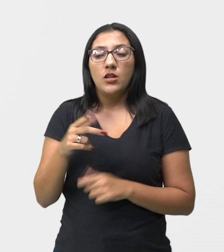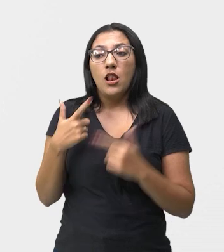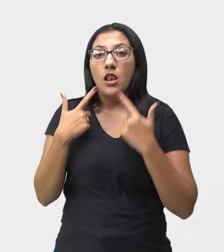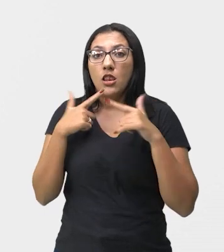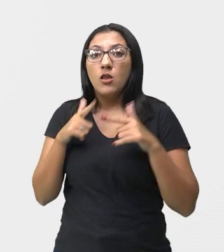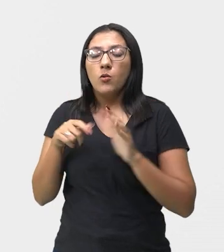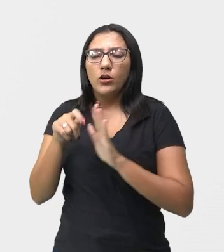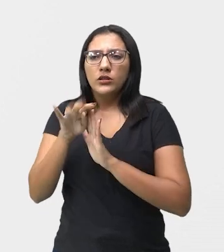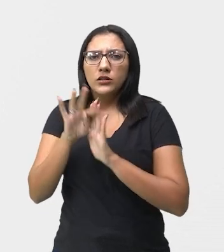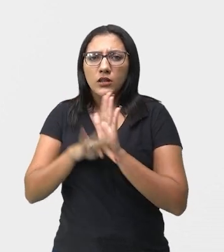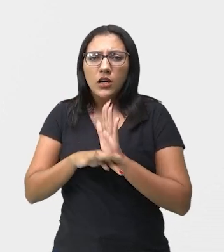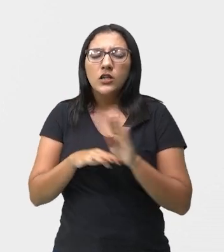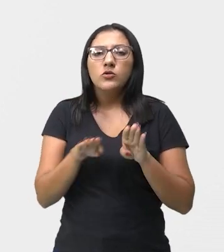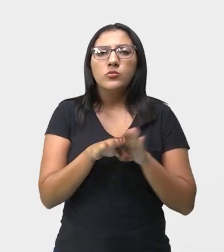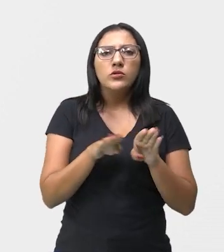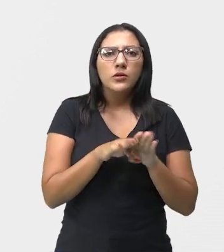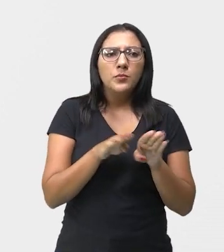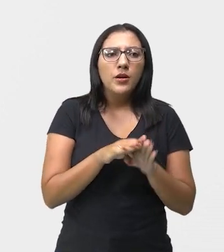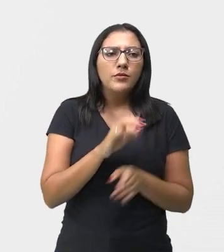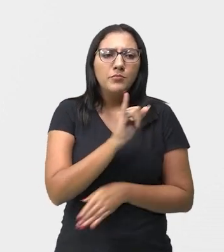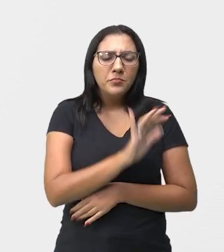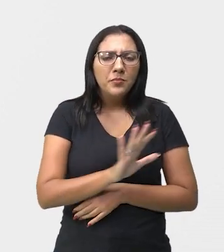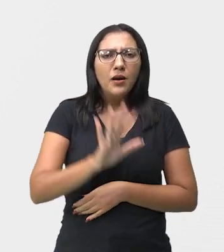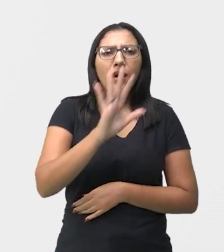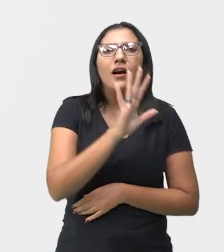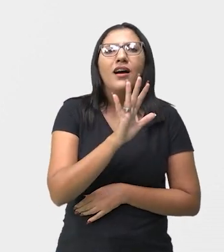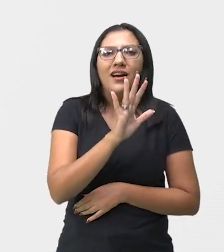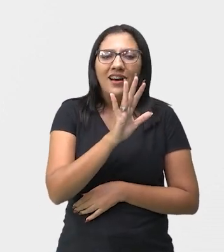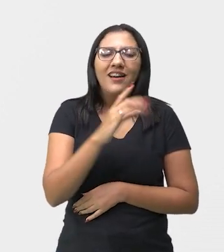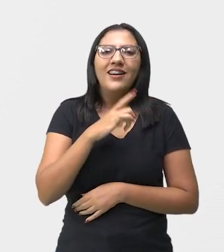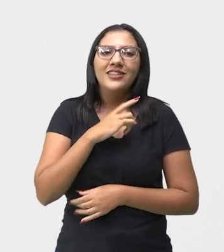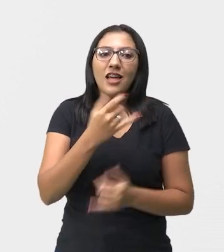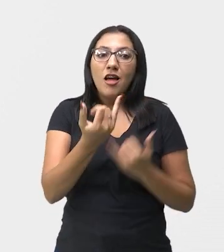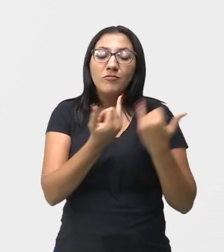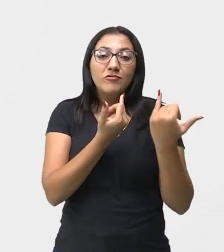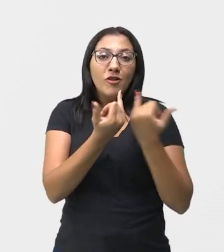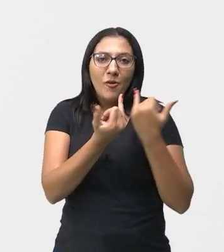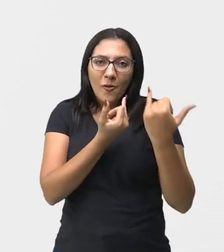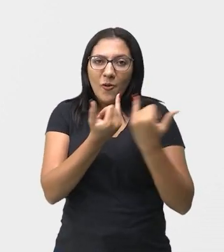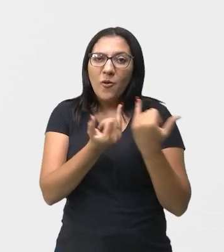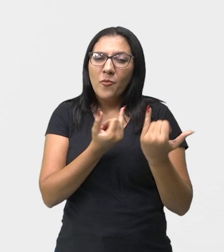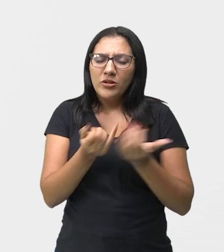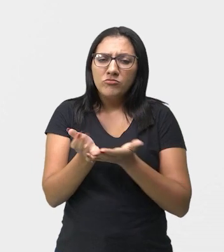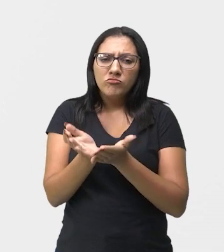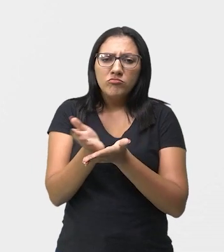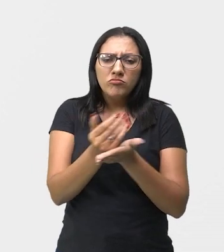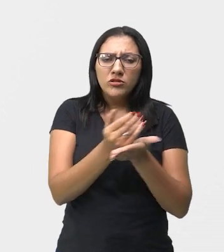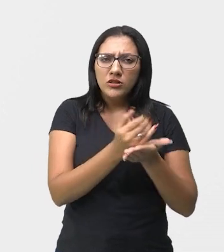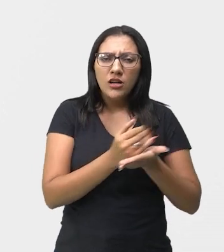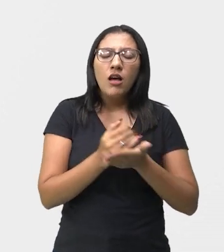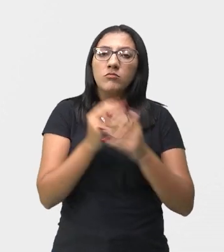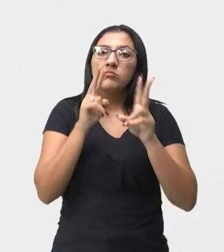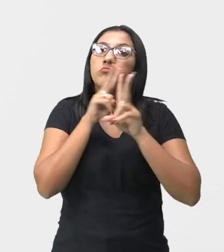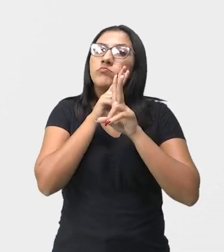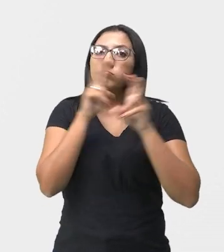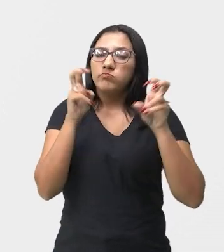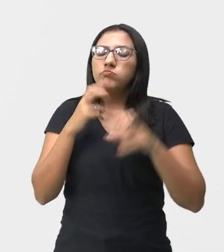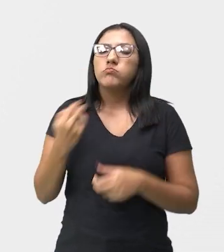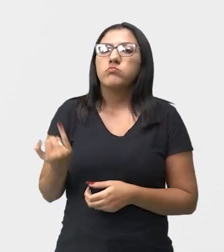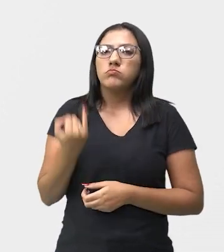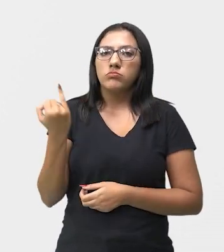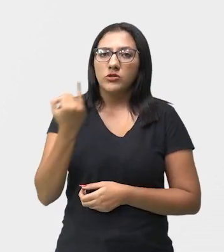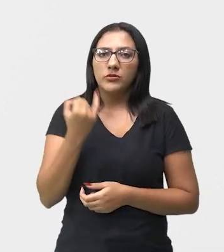sério. Então, assim, a gente tem um título ali que já me chama a atenção e esse título vai me conduzir justamente